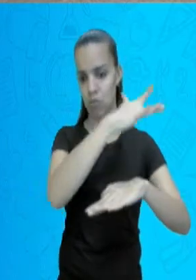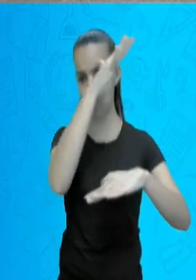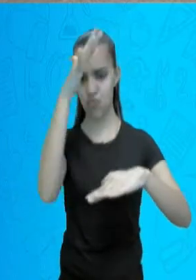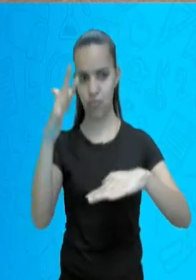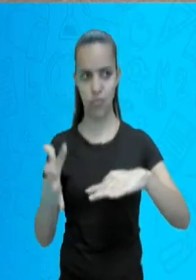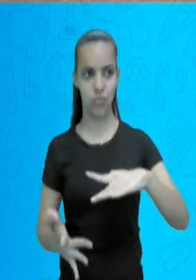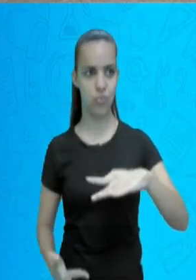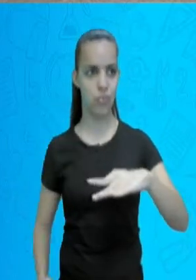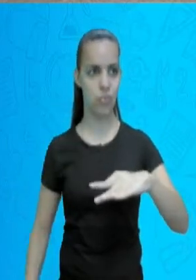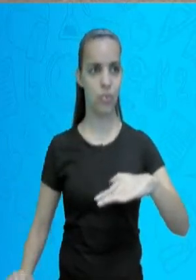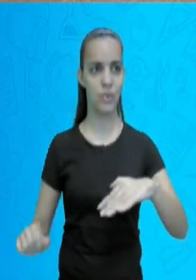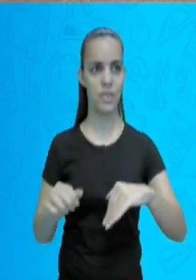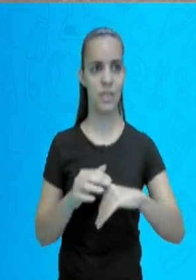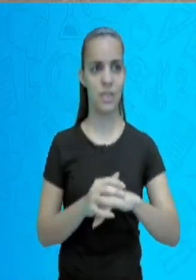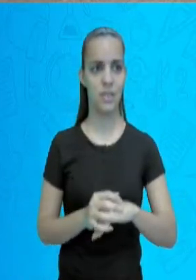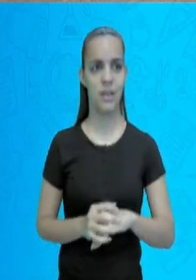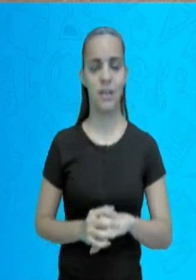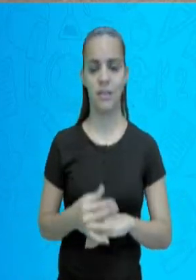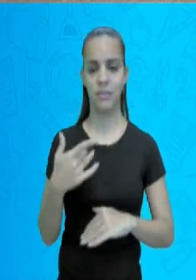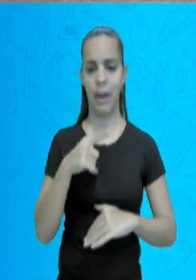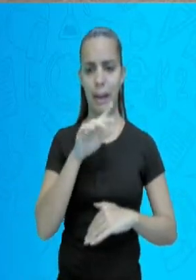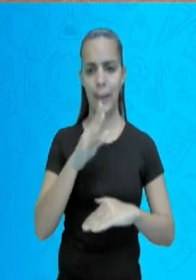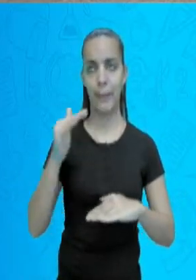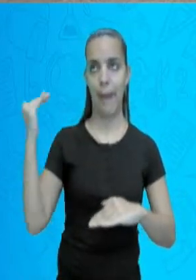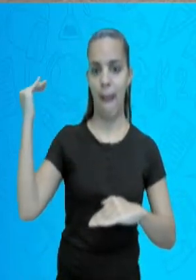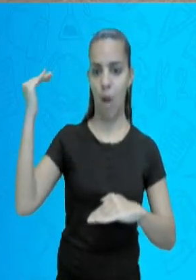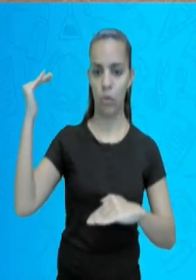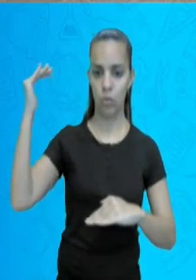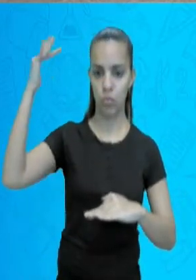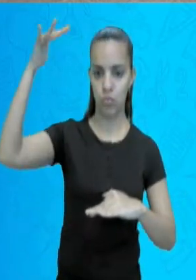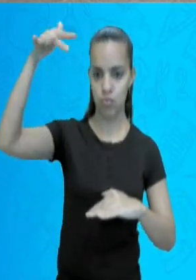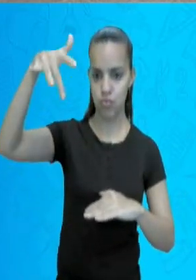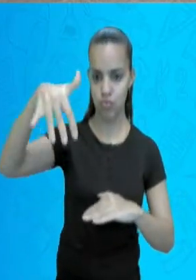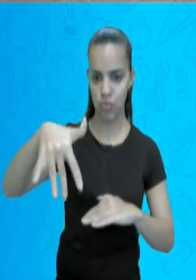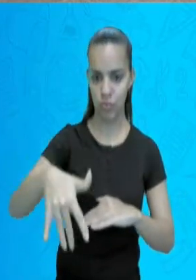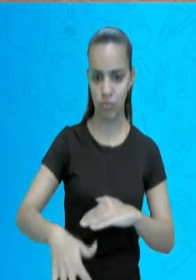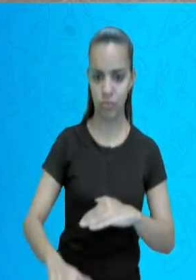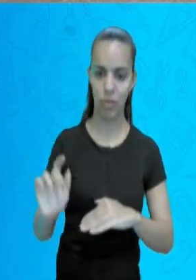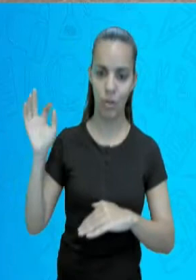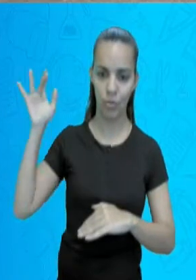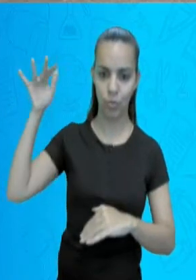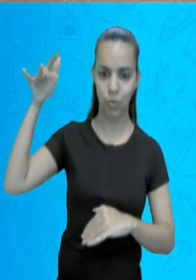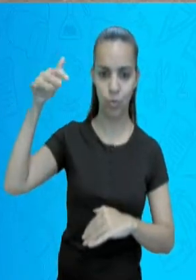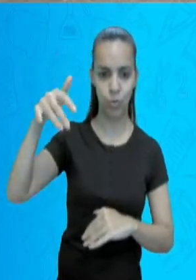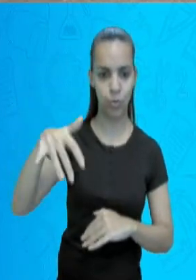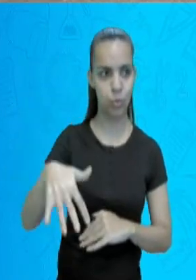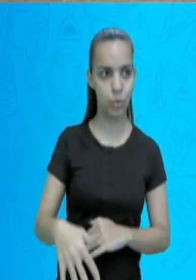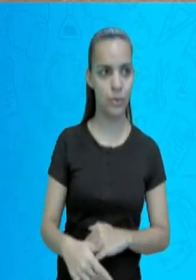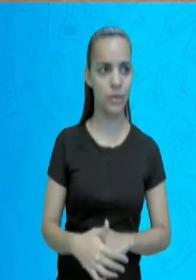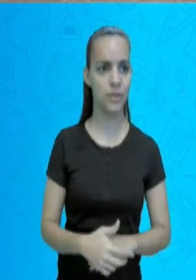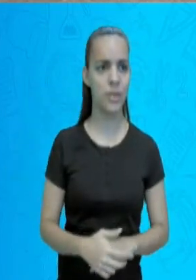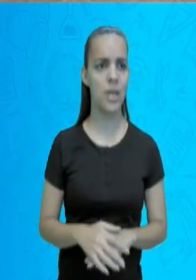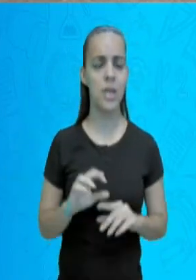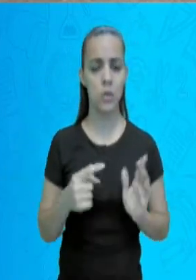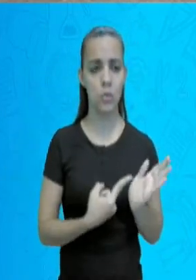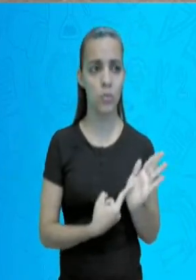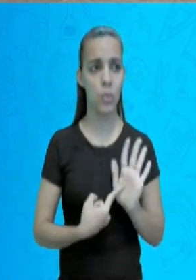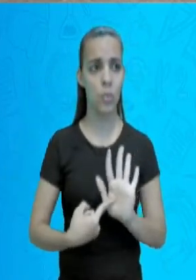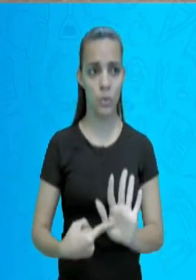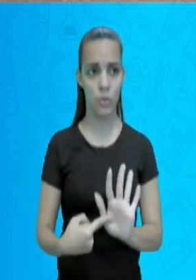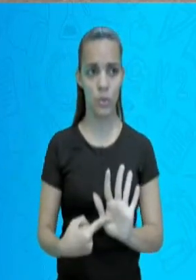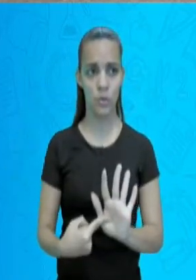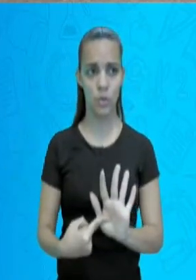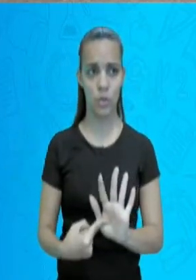Planalto, ó, a parte mais alta, e tem as quedas. Então, isso mostra que o